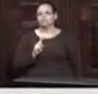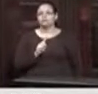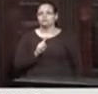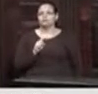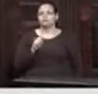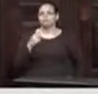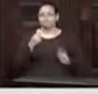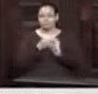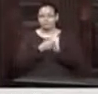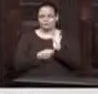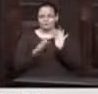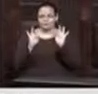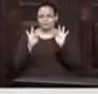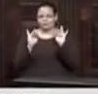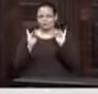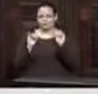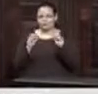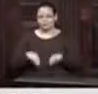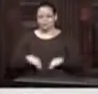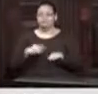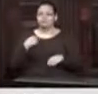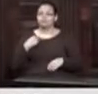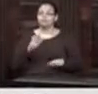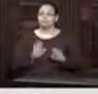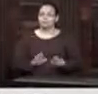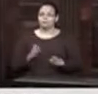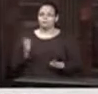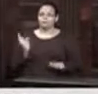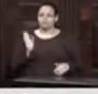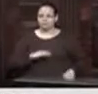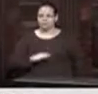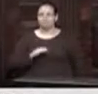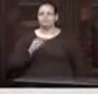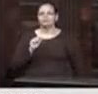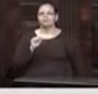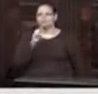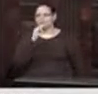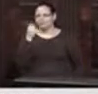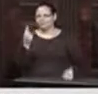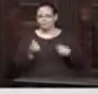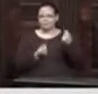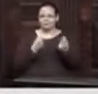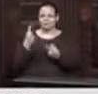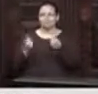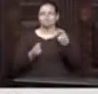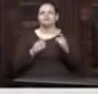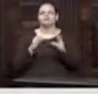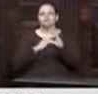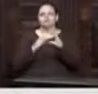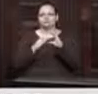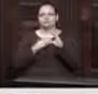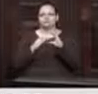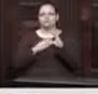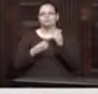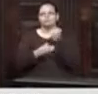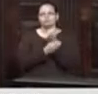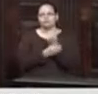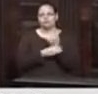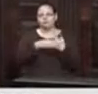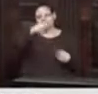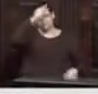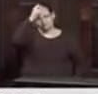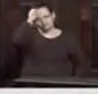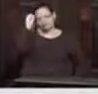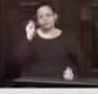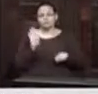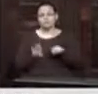no texto final. Mas eu trago aqui a excepcionalidade não só dos concursos da segurança pública,